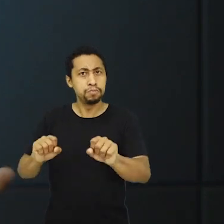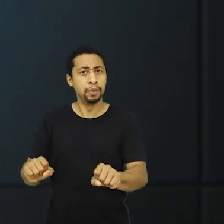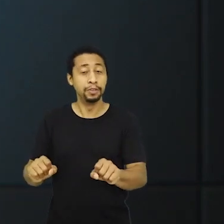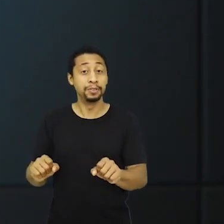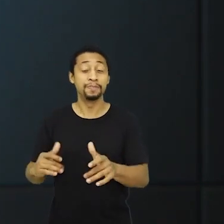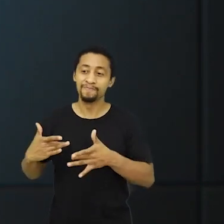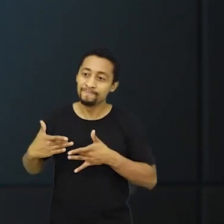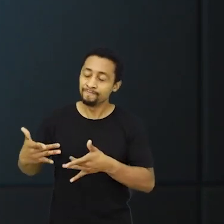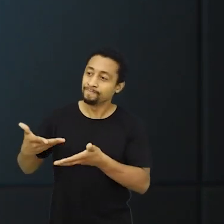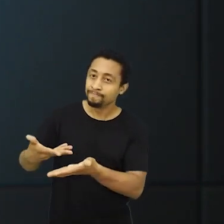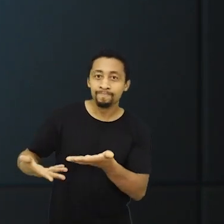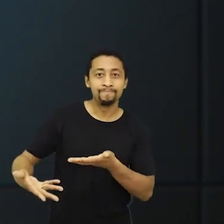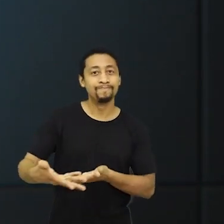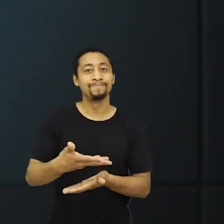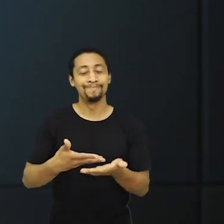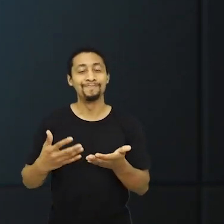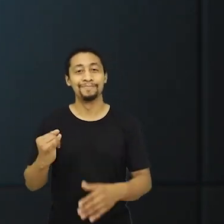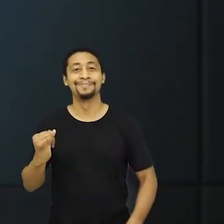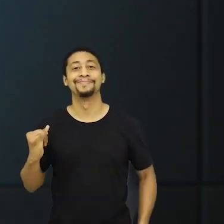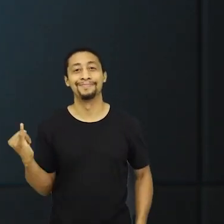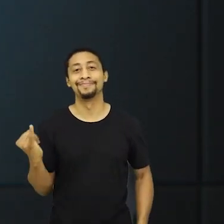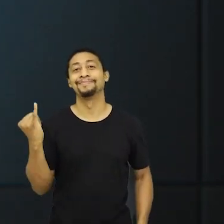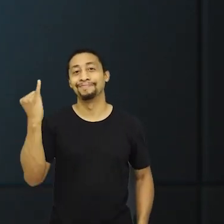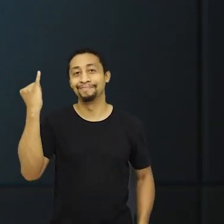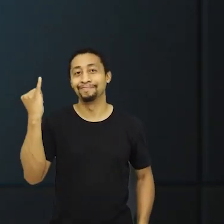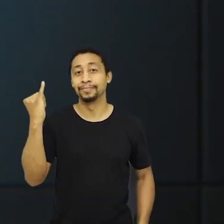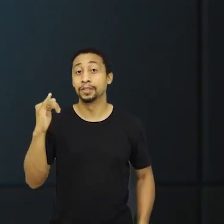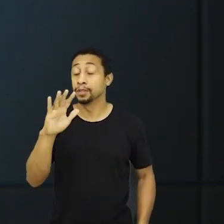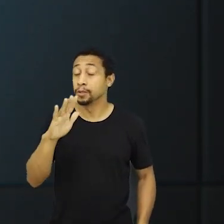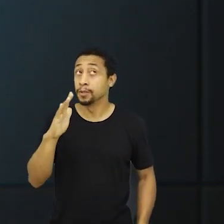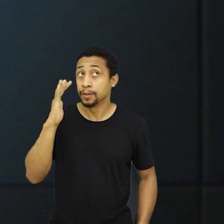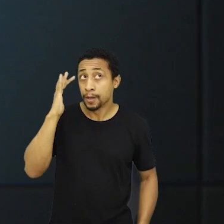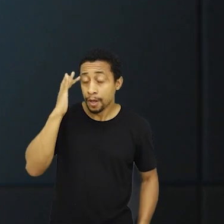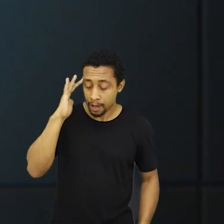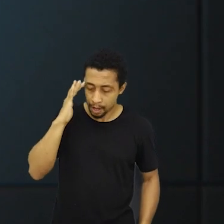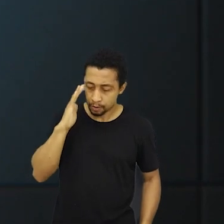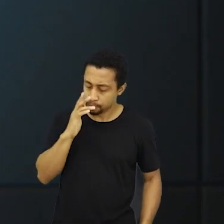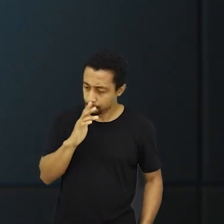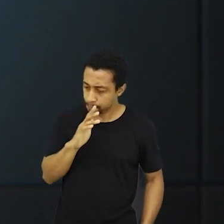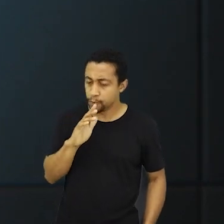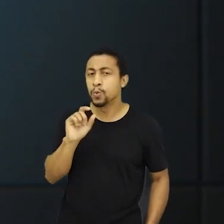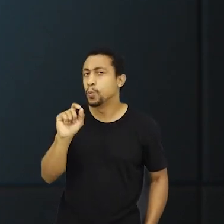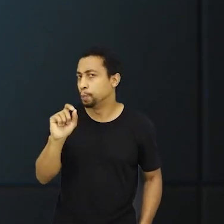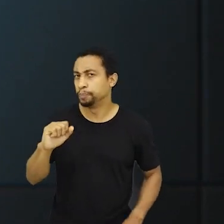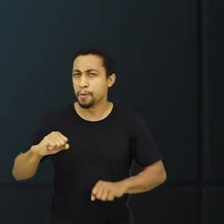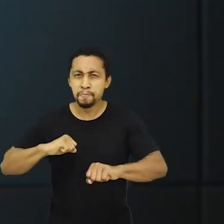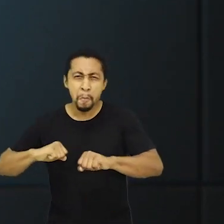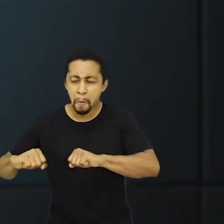de solidariedade que eu acho importante. Eu acho que o que brota do ativismo e que é